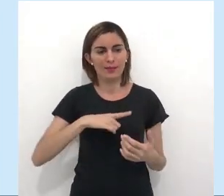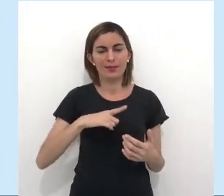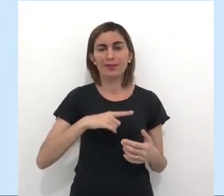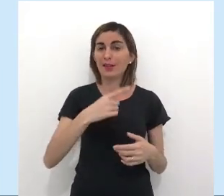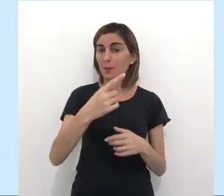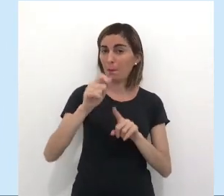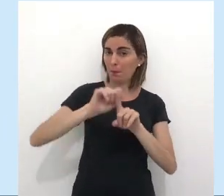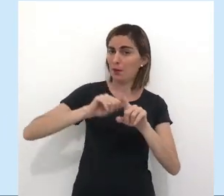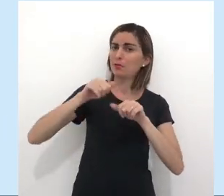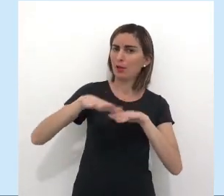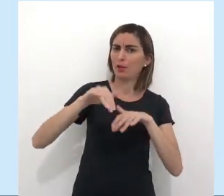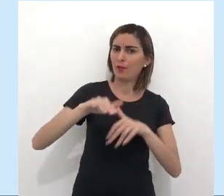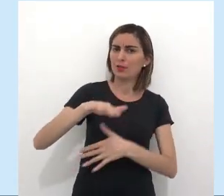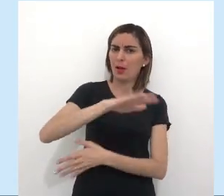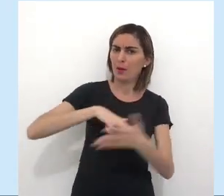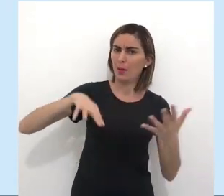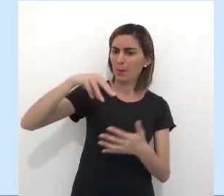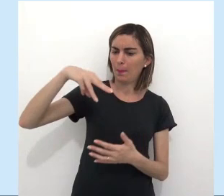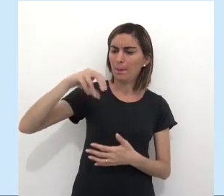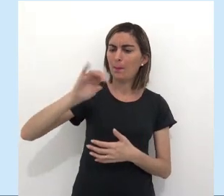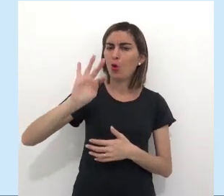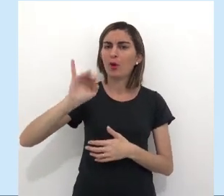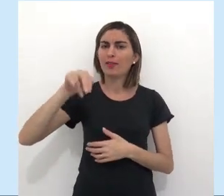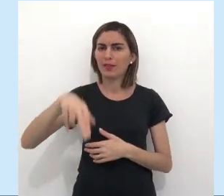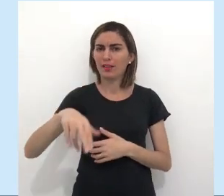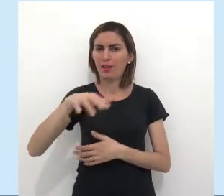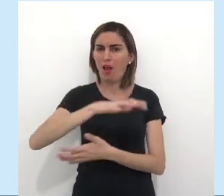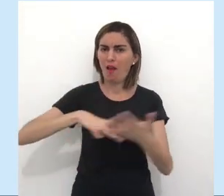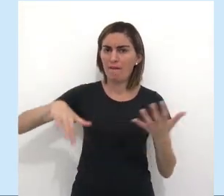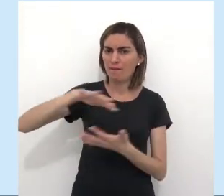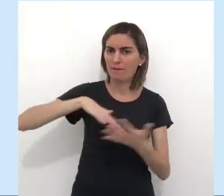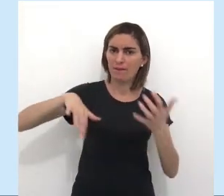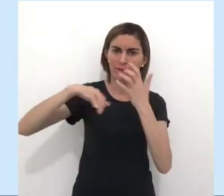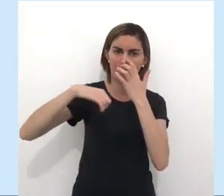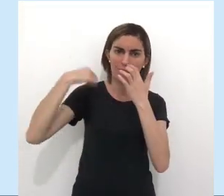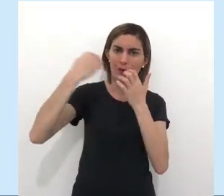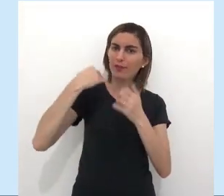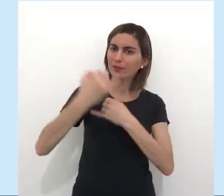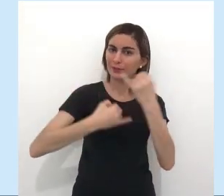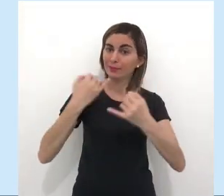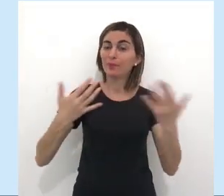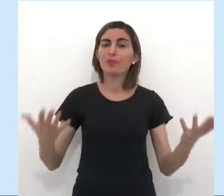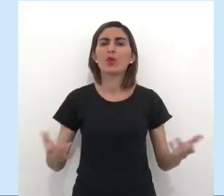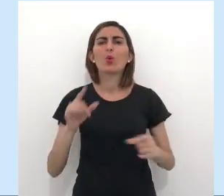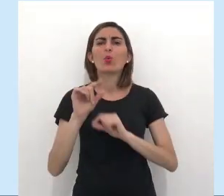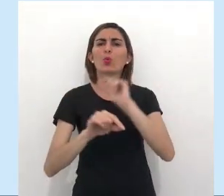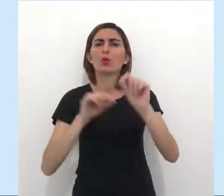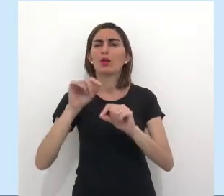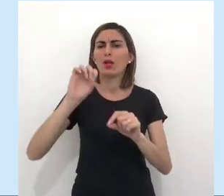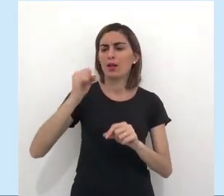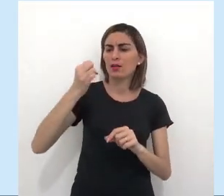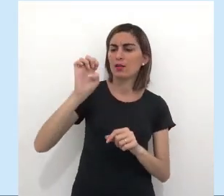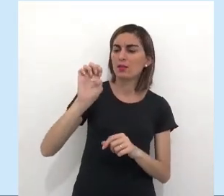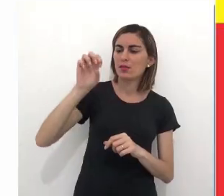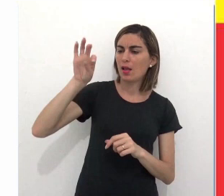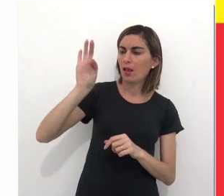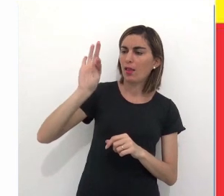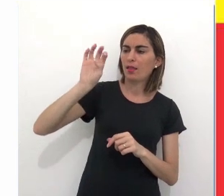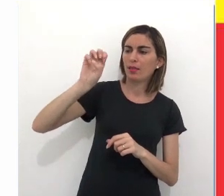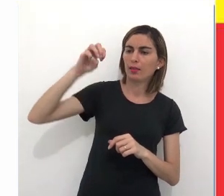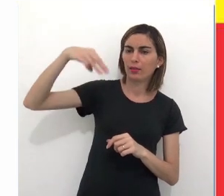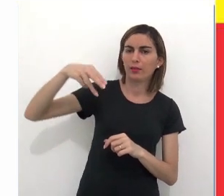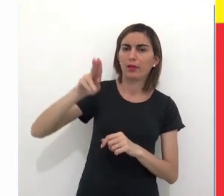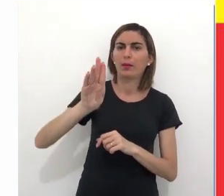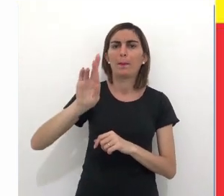no seu mês de aniversário um motim, olha, uma revolta, brincadeira. Então o que é